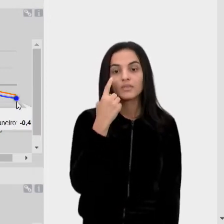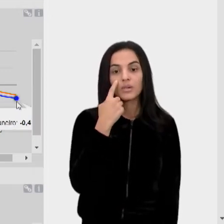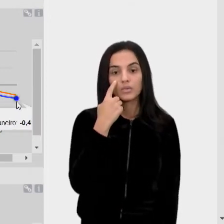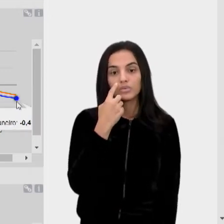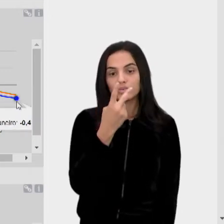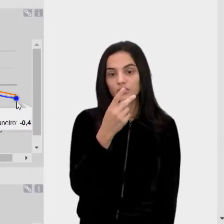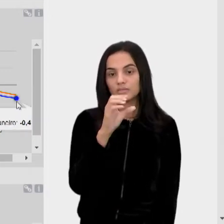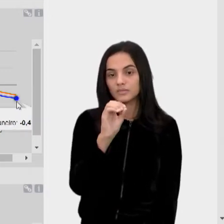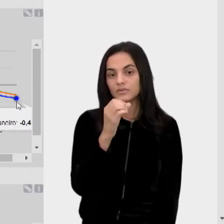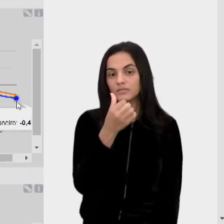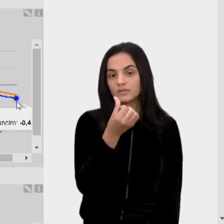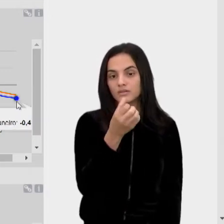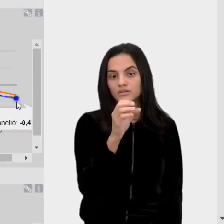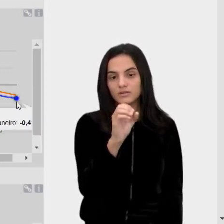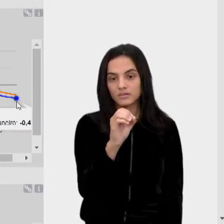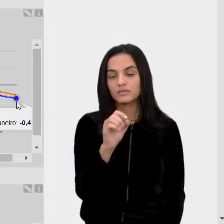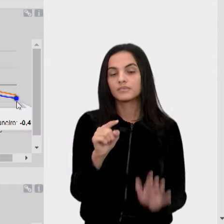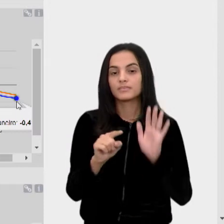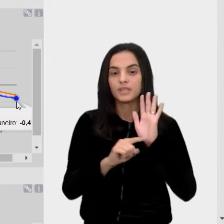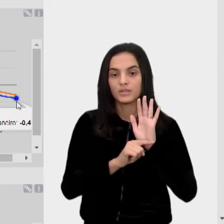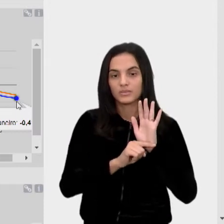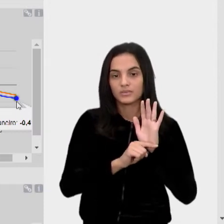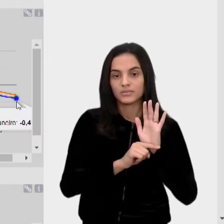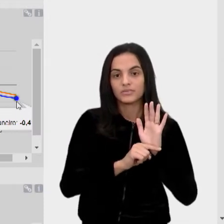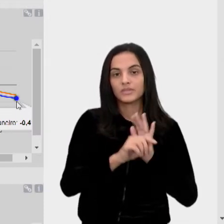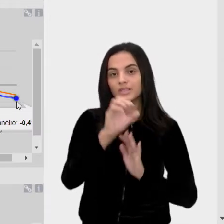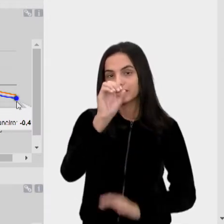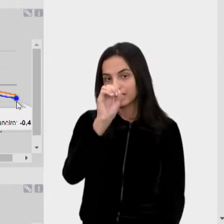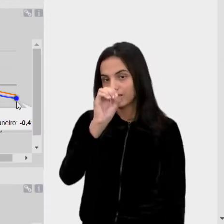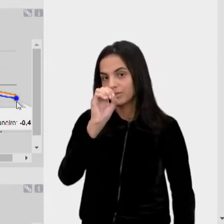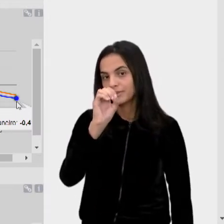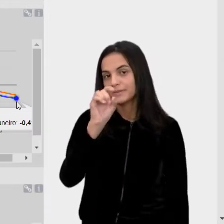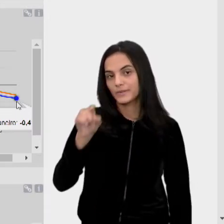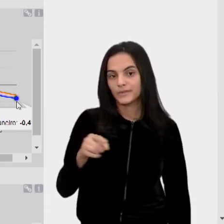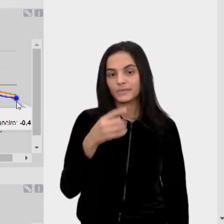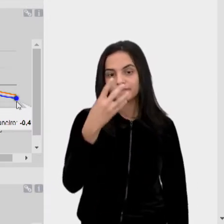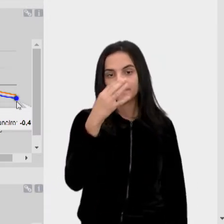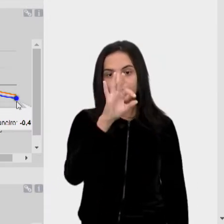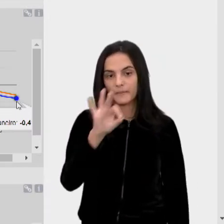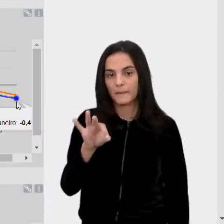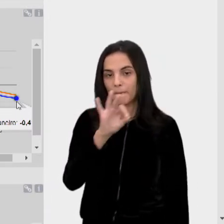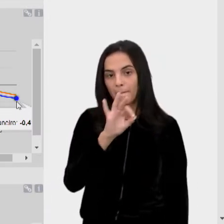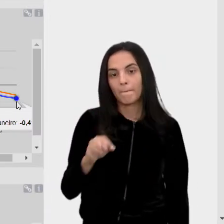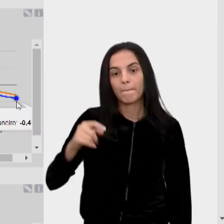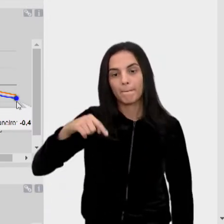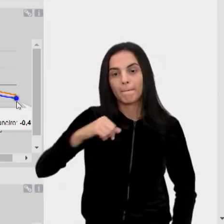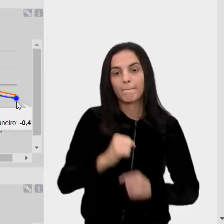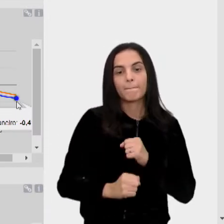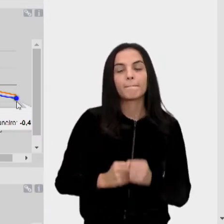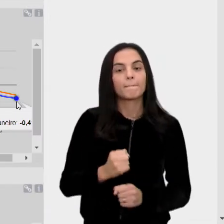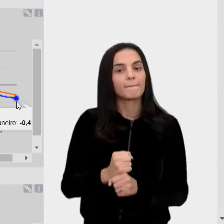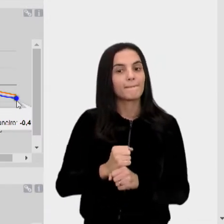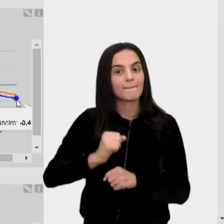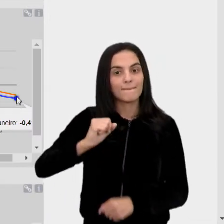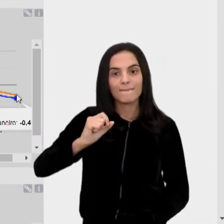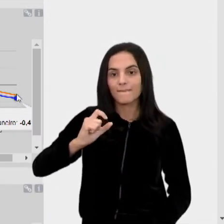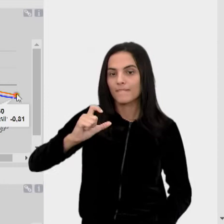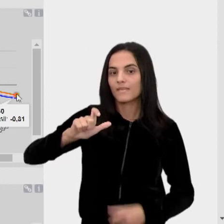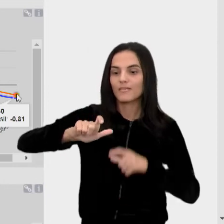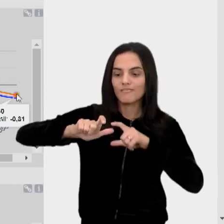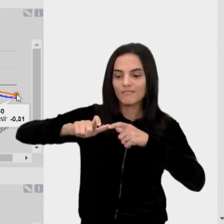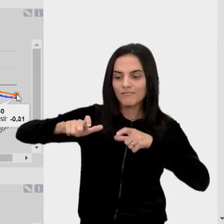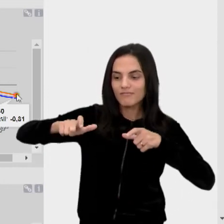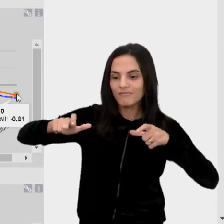2060, ó, projeção negativa de menos 0,4%, né, nesse ano, ou seja, vai crescer, a população